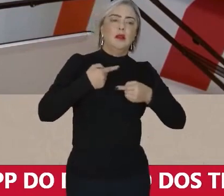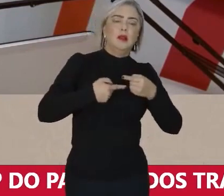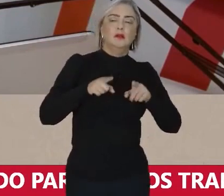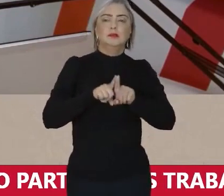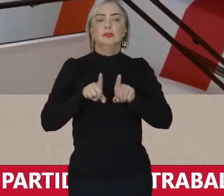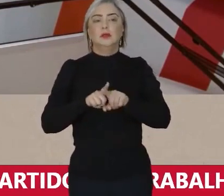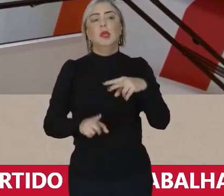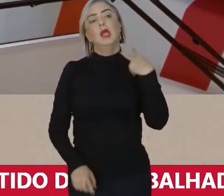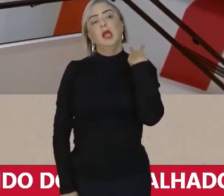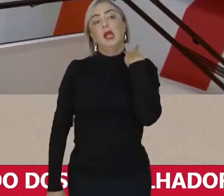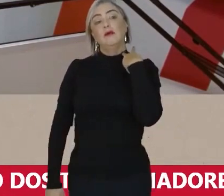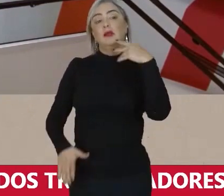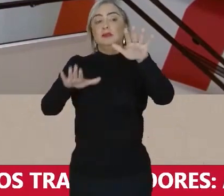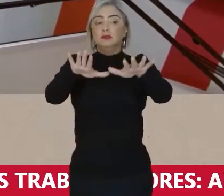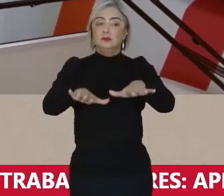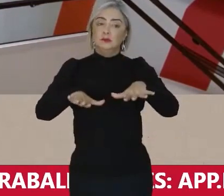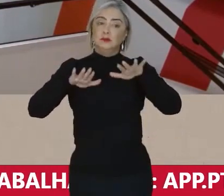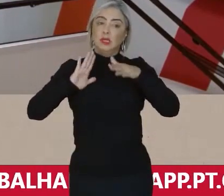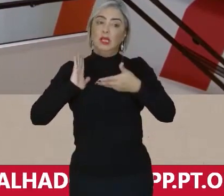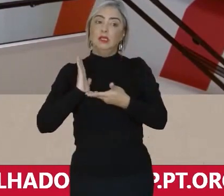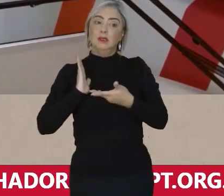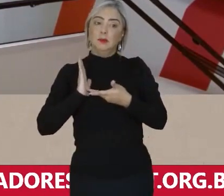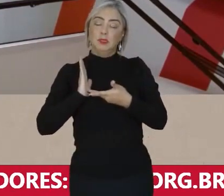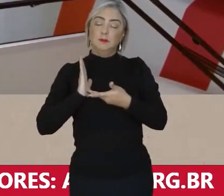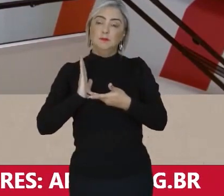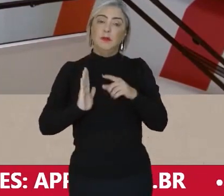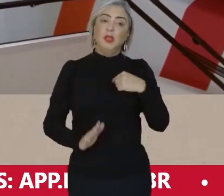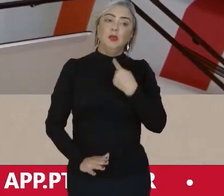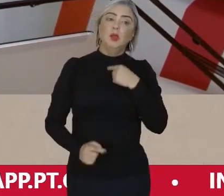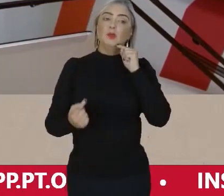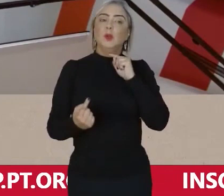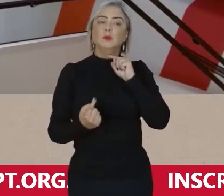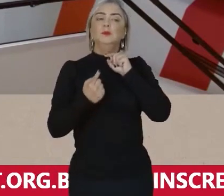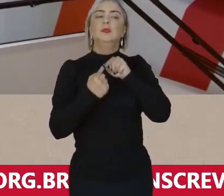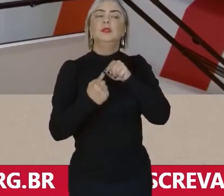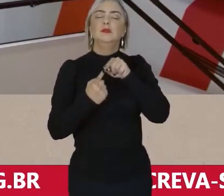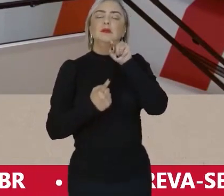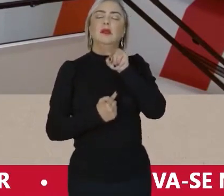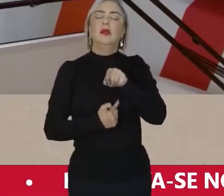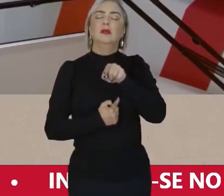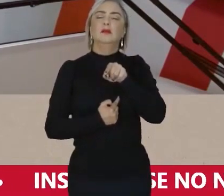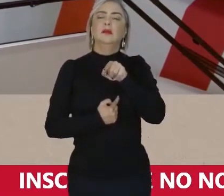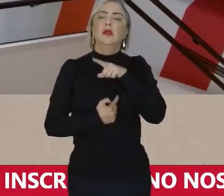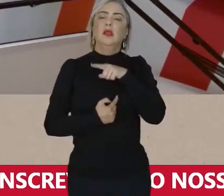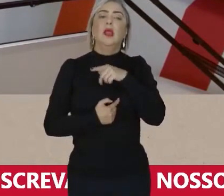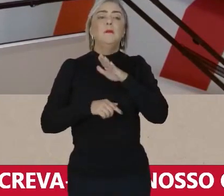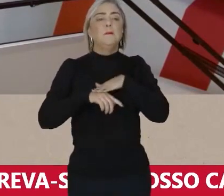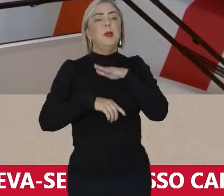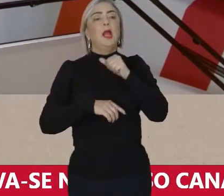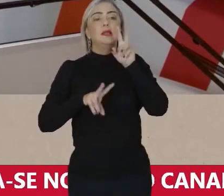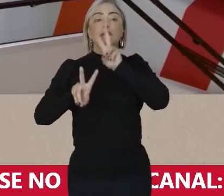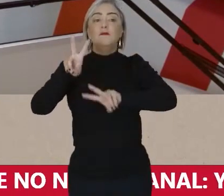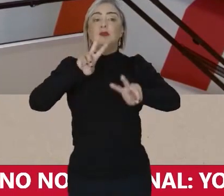também com as vítimas no plenário da Câmara dos Deputados. E o nosso objetivo é esse, não é? É dar cada vez